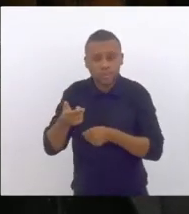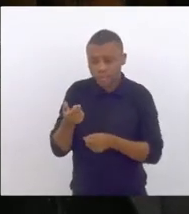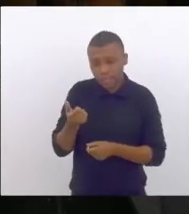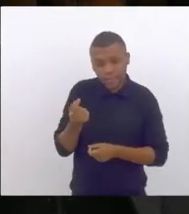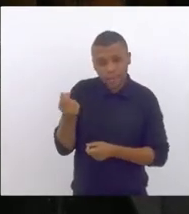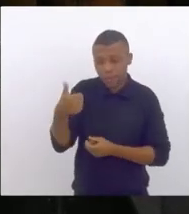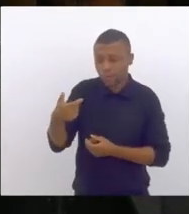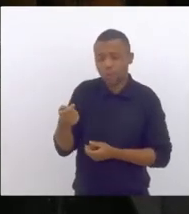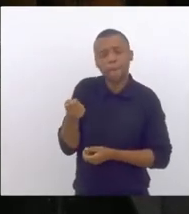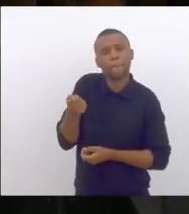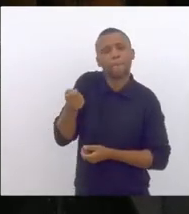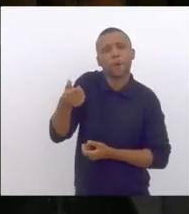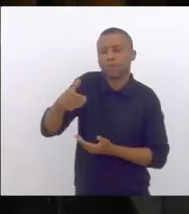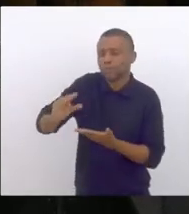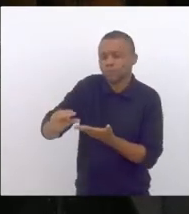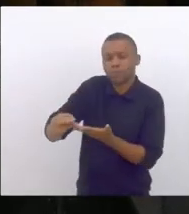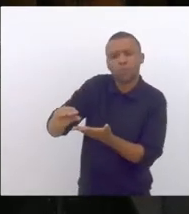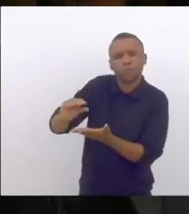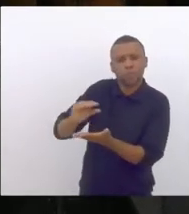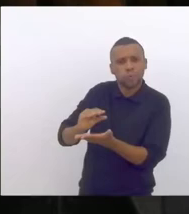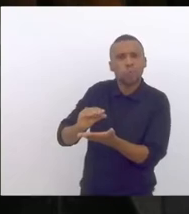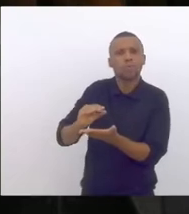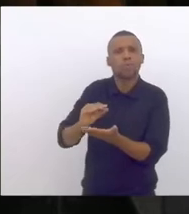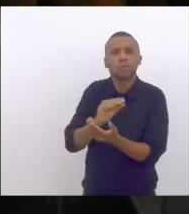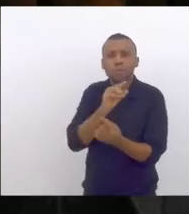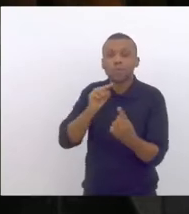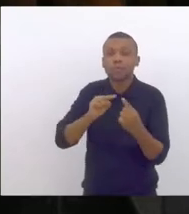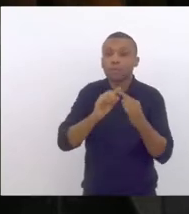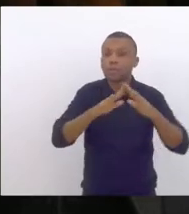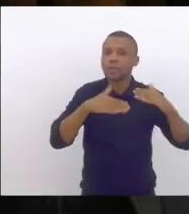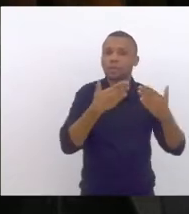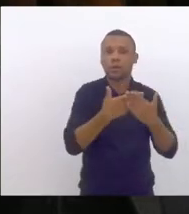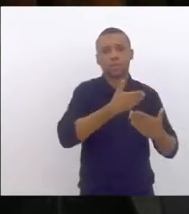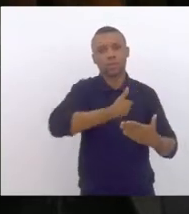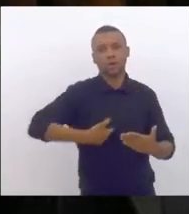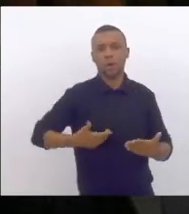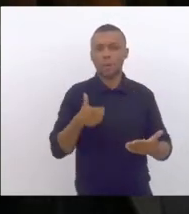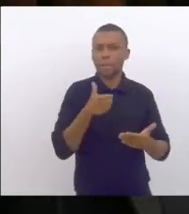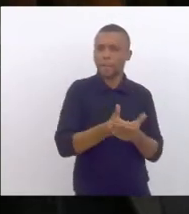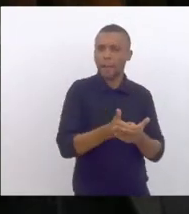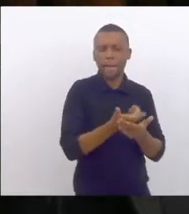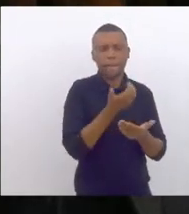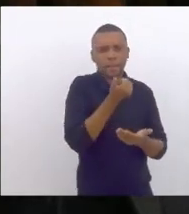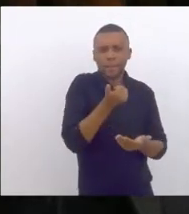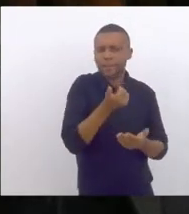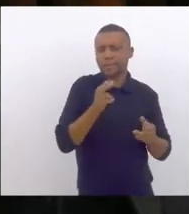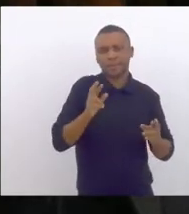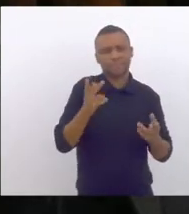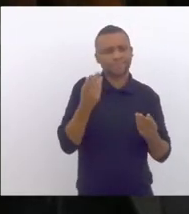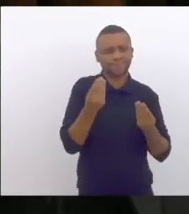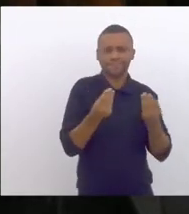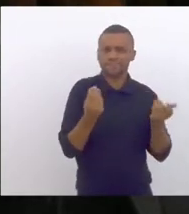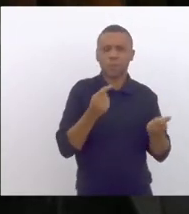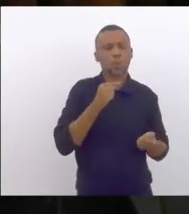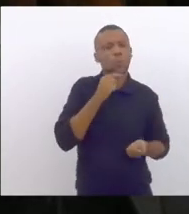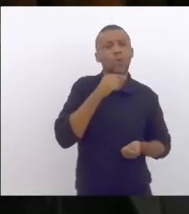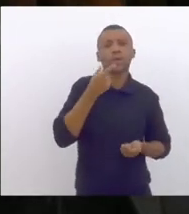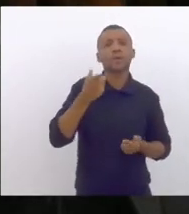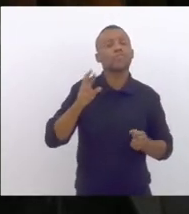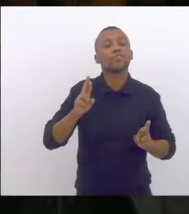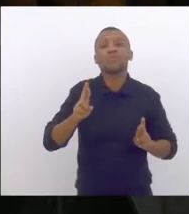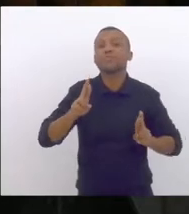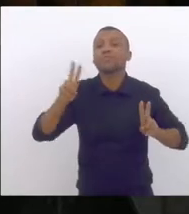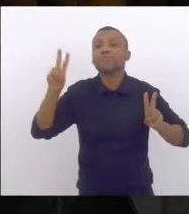escolar hoje nas escolas estaduais seja da qualidade necessária diferente da capital que faz através